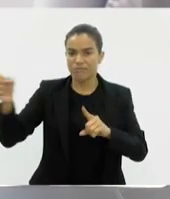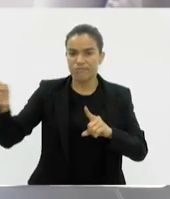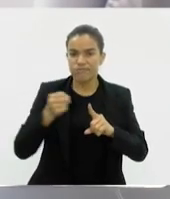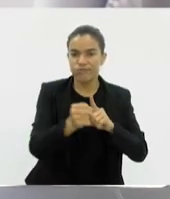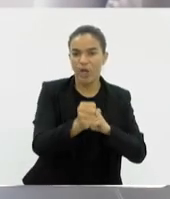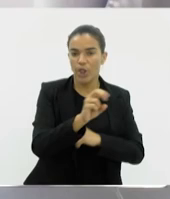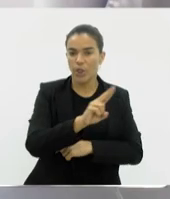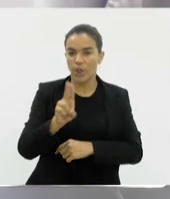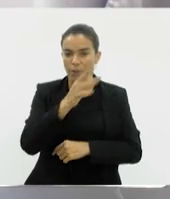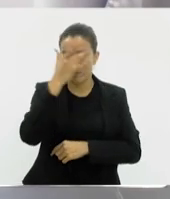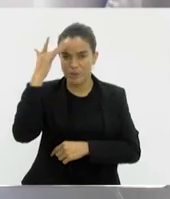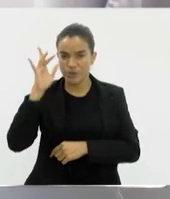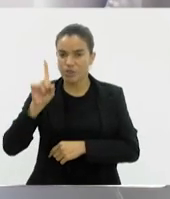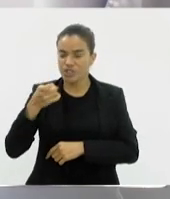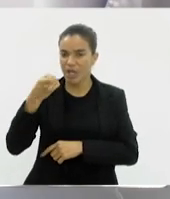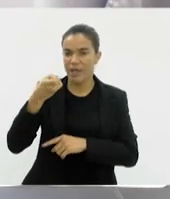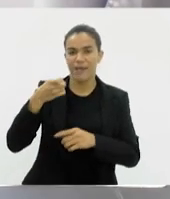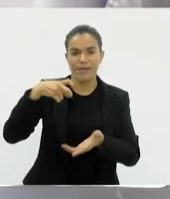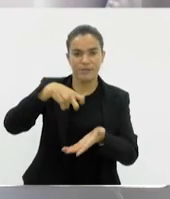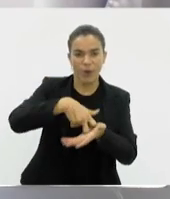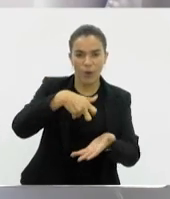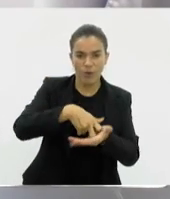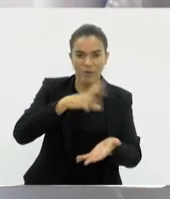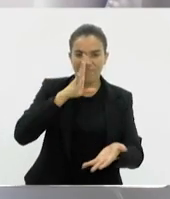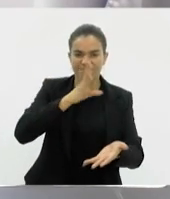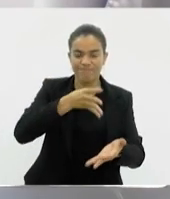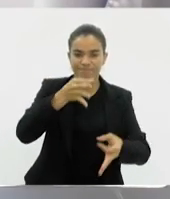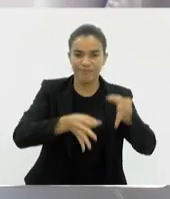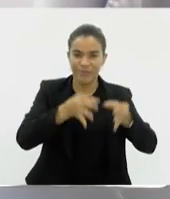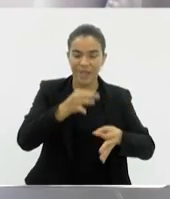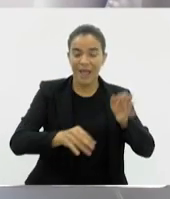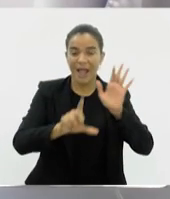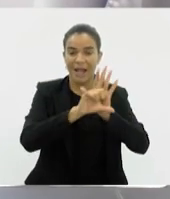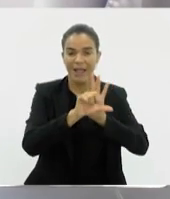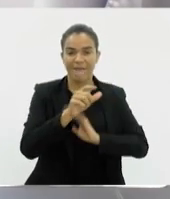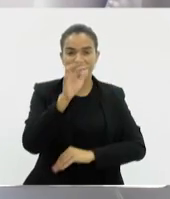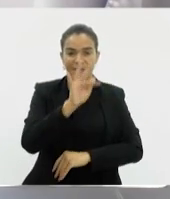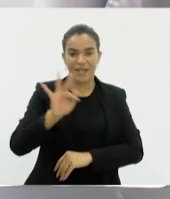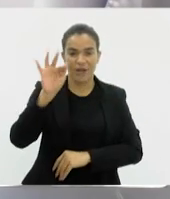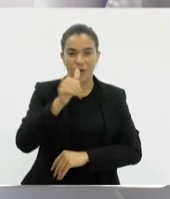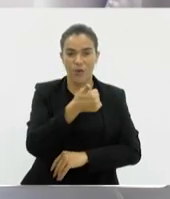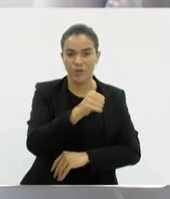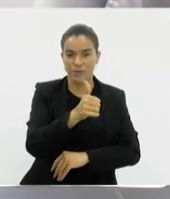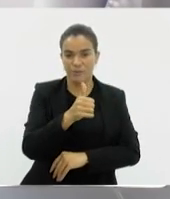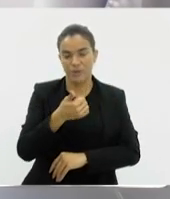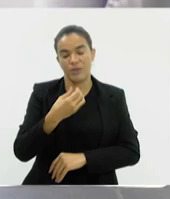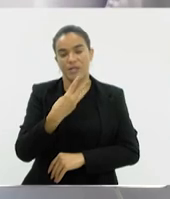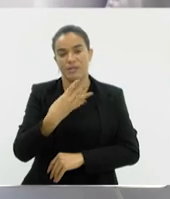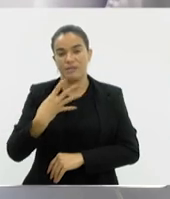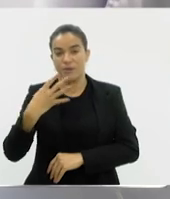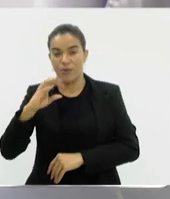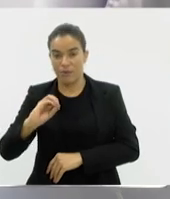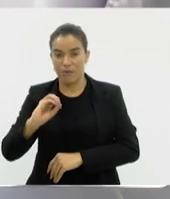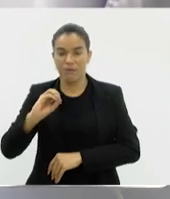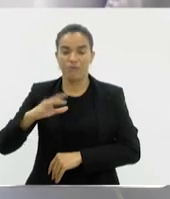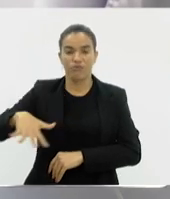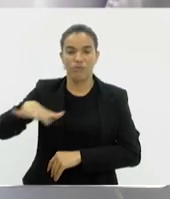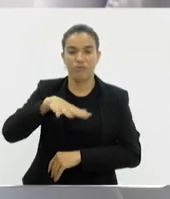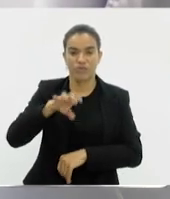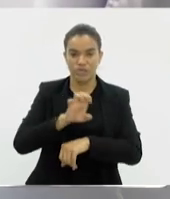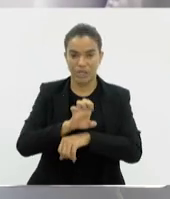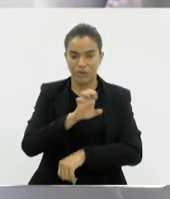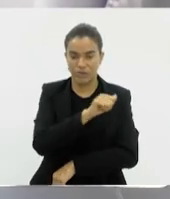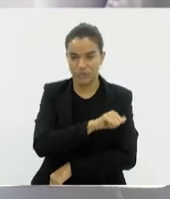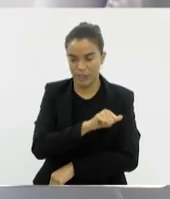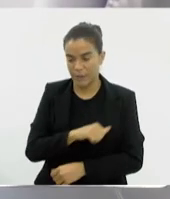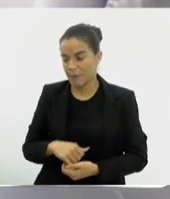comissão de pessoas que tenham sido condenadas pela Lei Federal 11.340 no âmbito do Estado do Rio de Janeiro. Presidente, pela